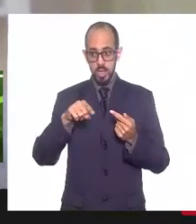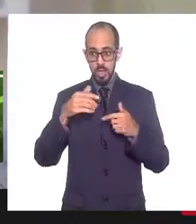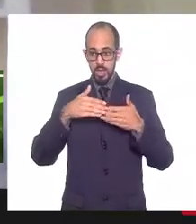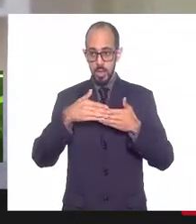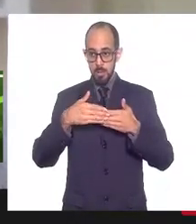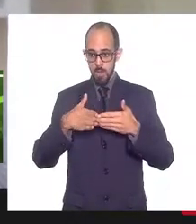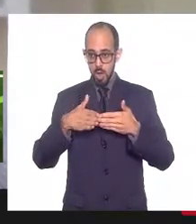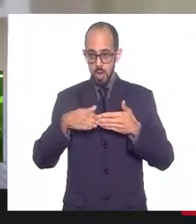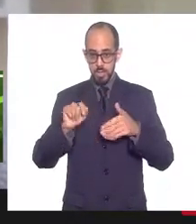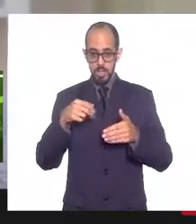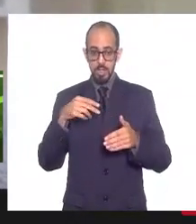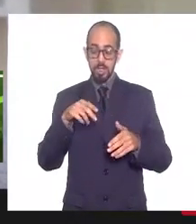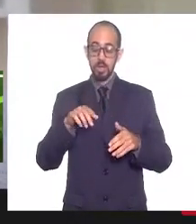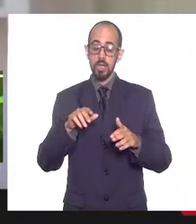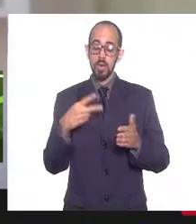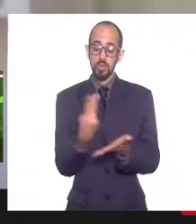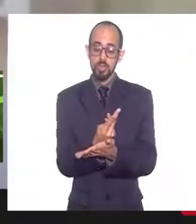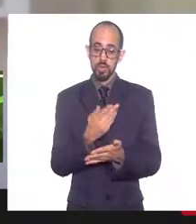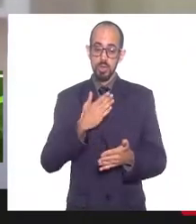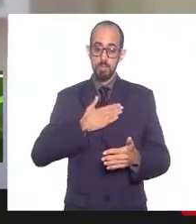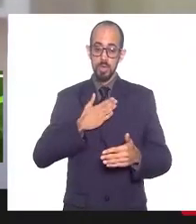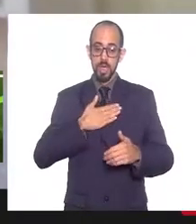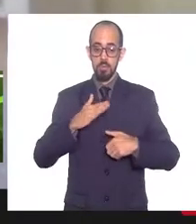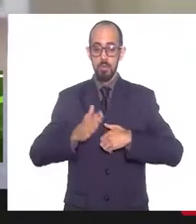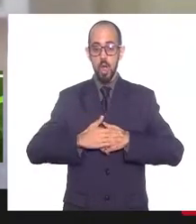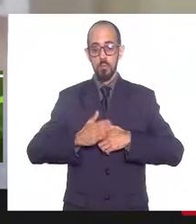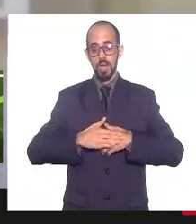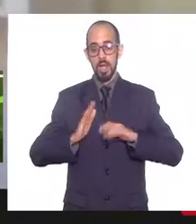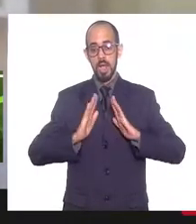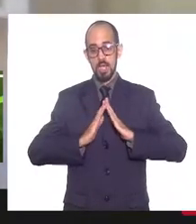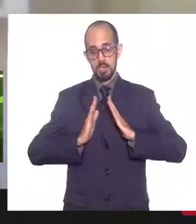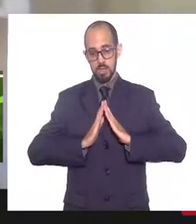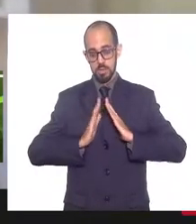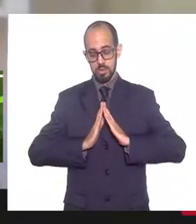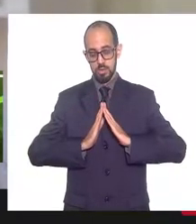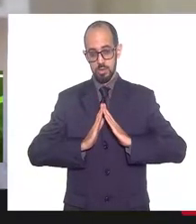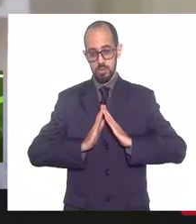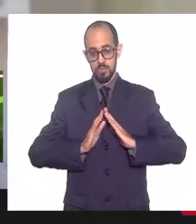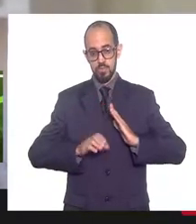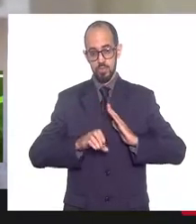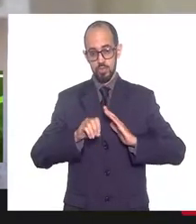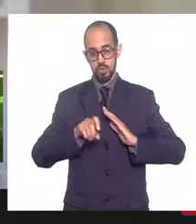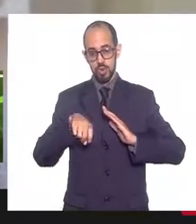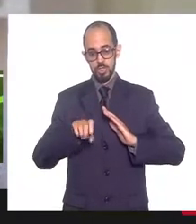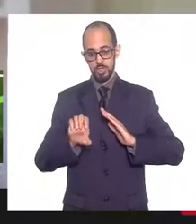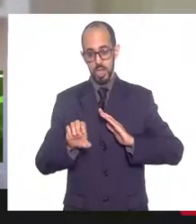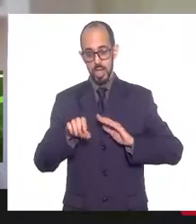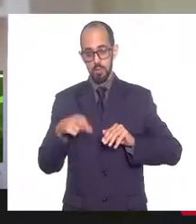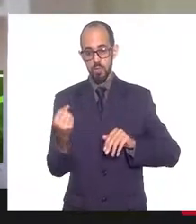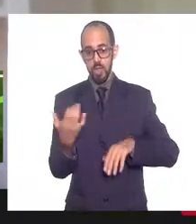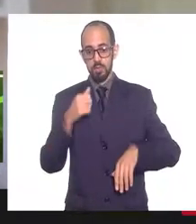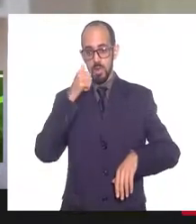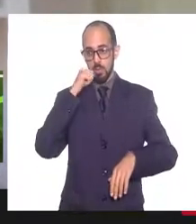como aconteceu em minha própria casa, em Leaxé, Omodé e Bo, quando uma senhora